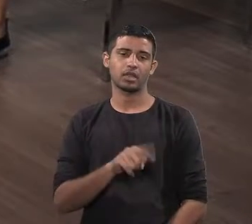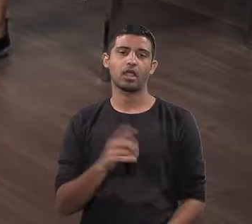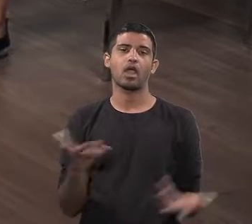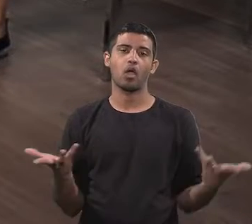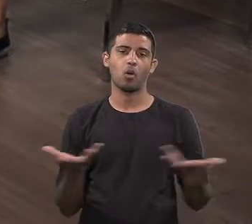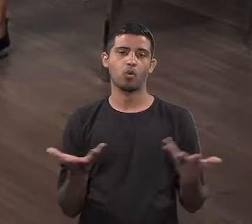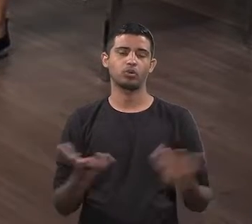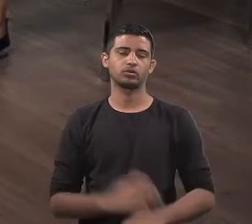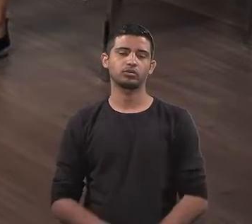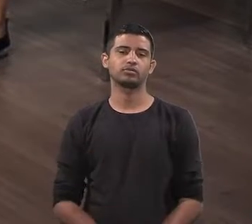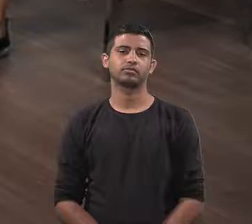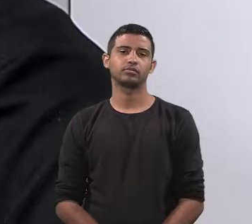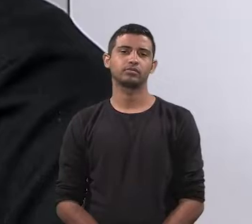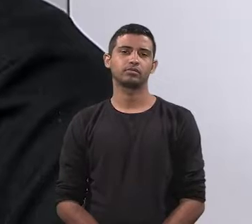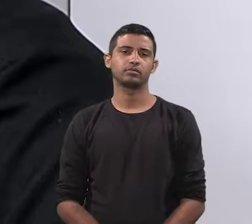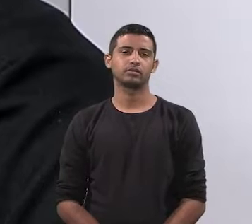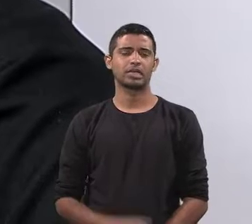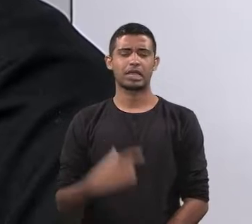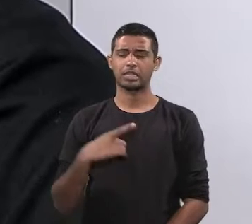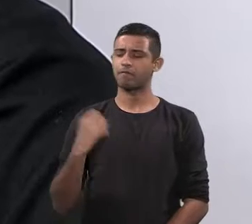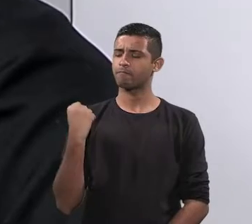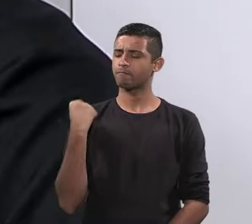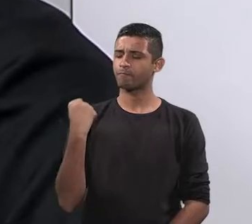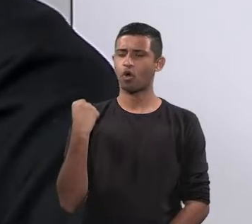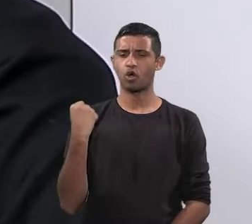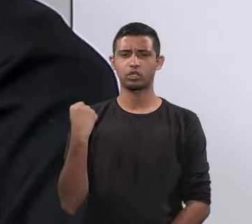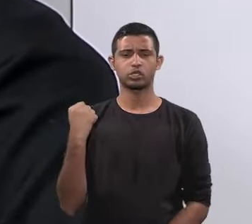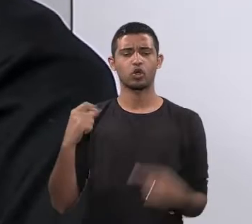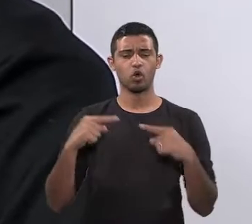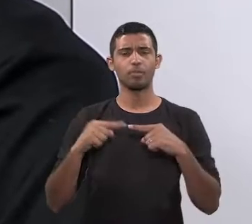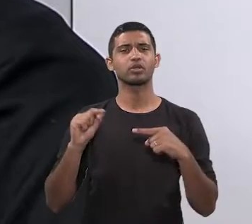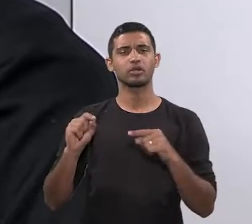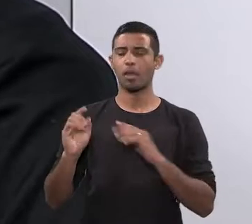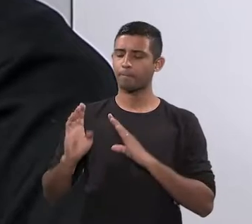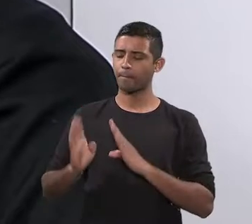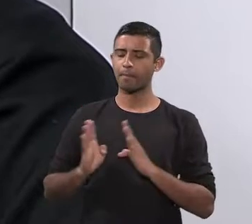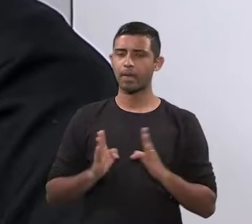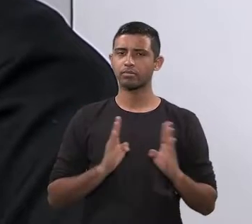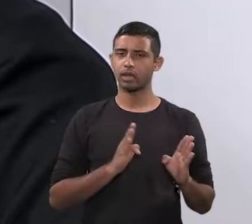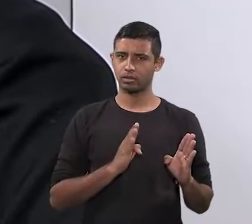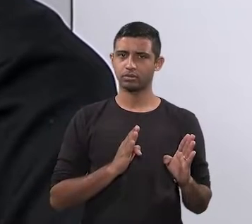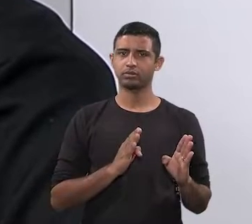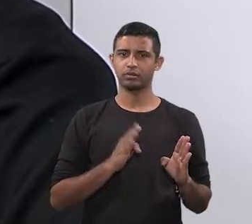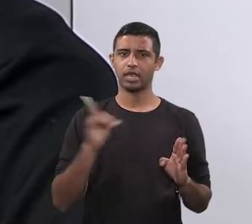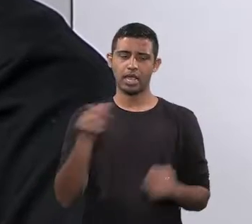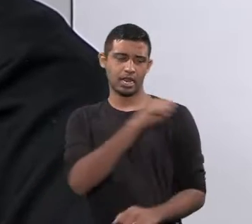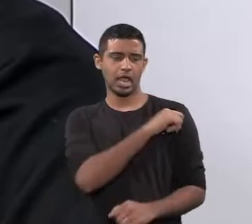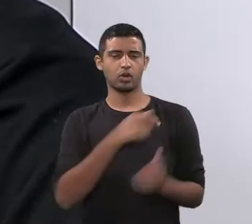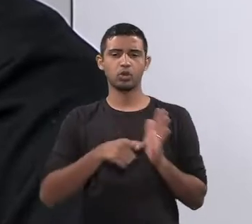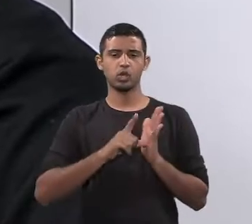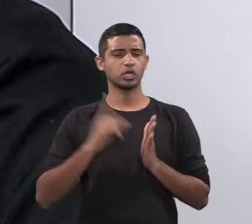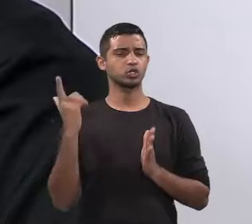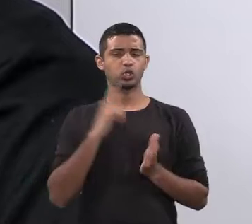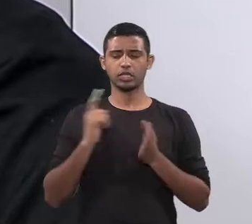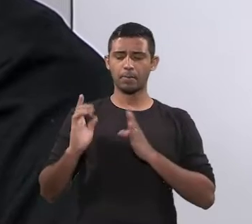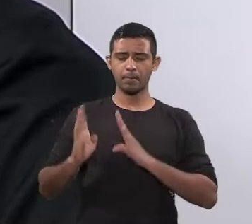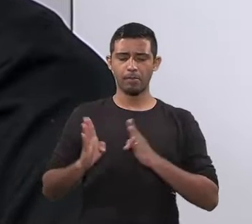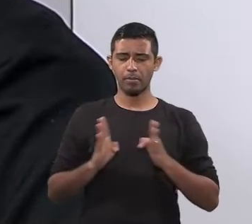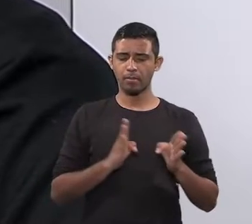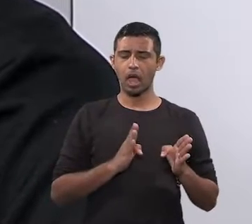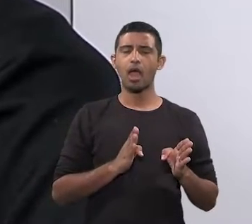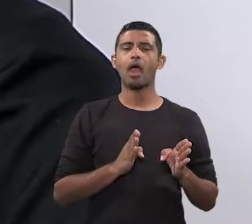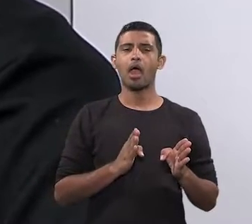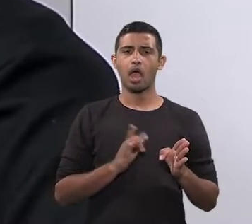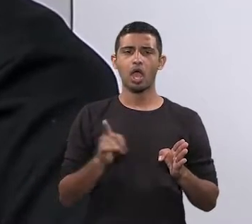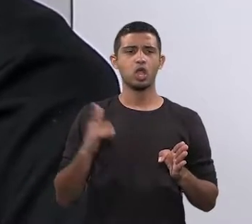Hoje, existe uma força muito grande na organização. O aluno que consegue se organizar, se